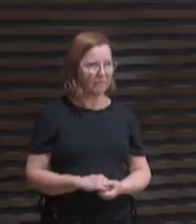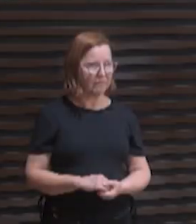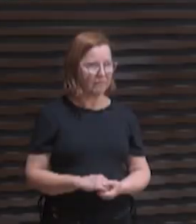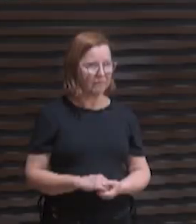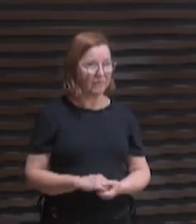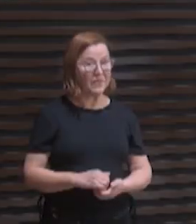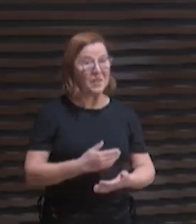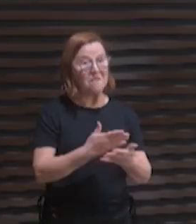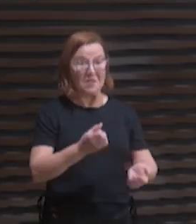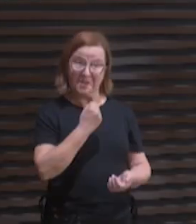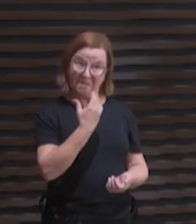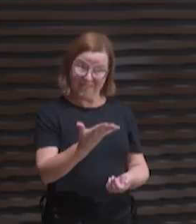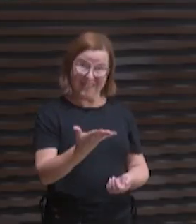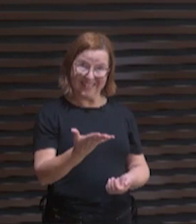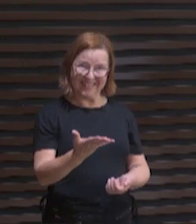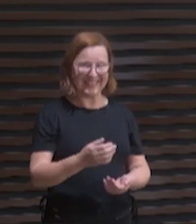E aí, como é que vocês estão?